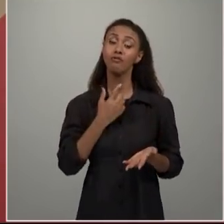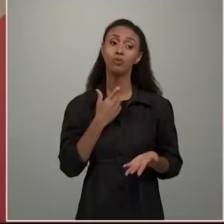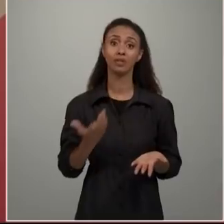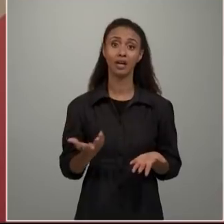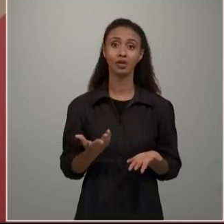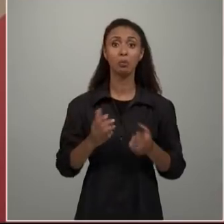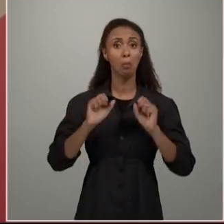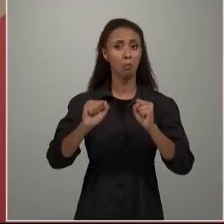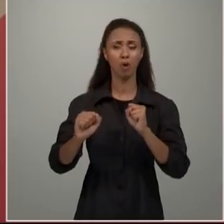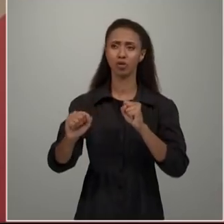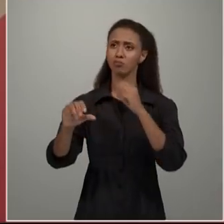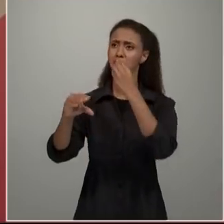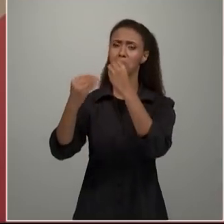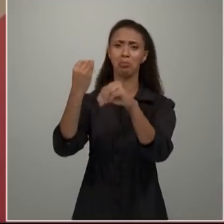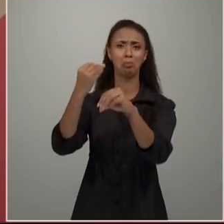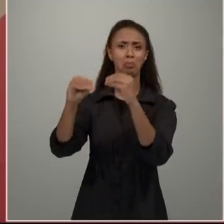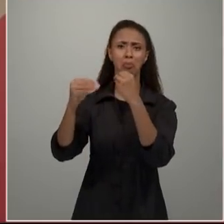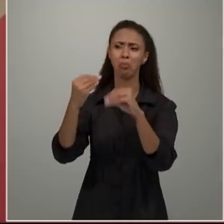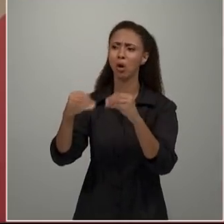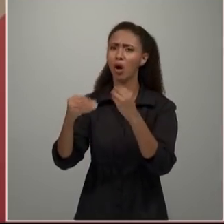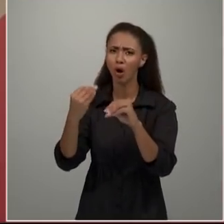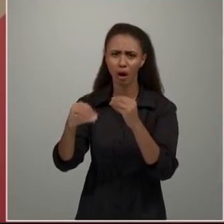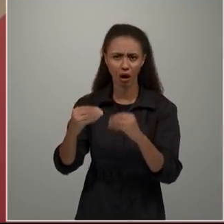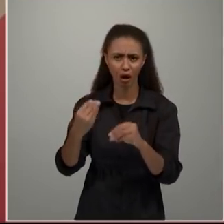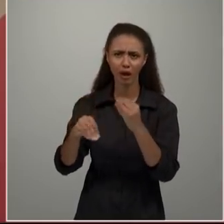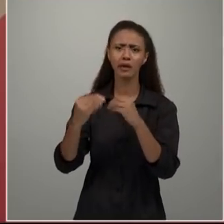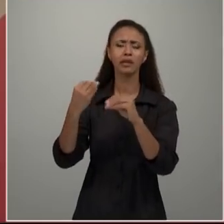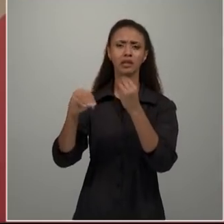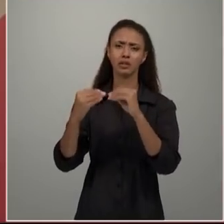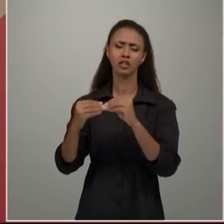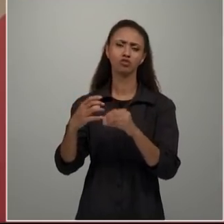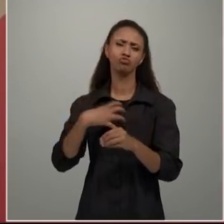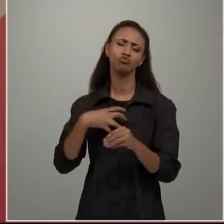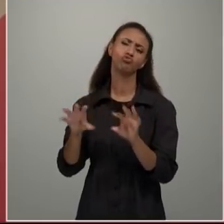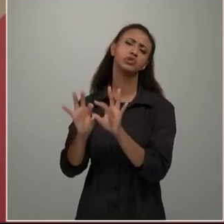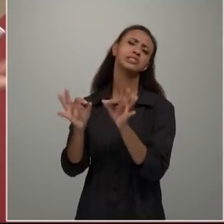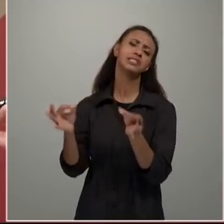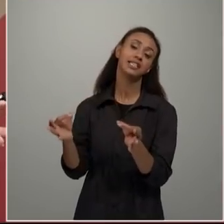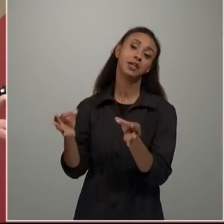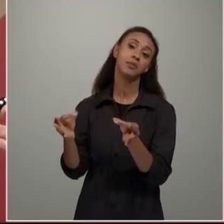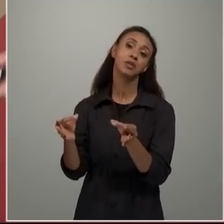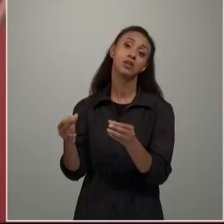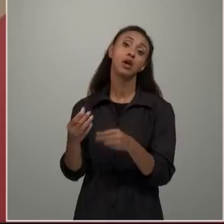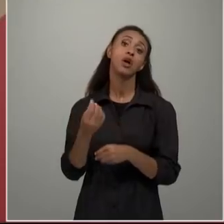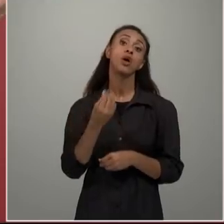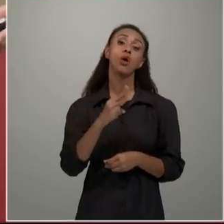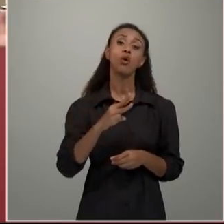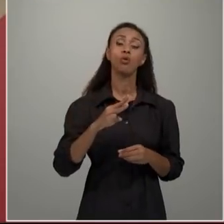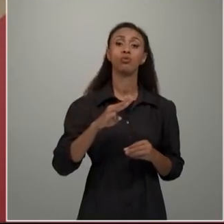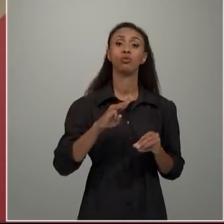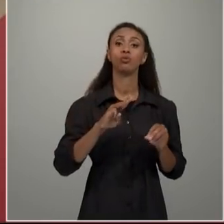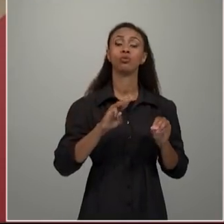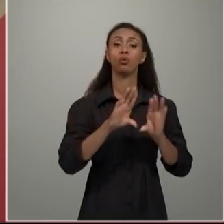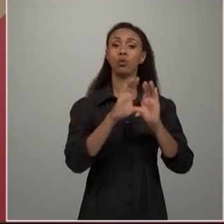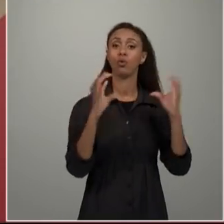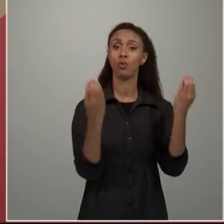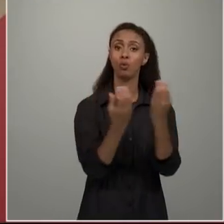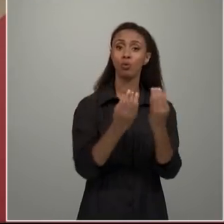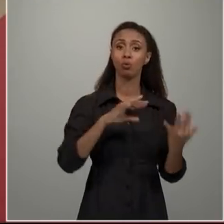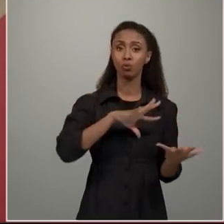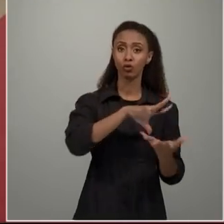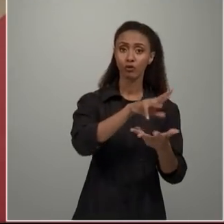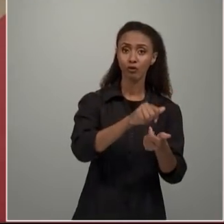um blog que vai trabalhar de um assunto simples de maneira descontraída até para o old foram e até pro harvard business